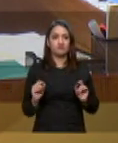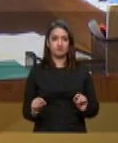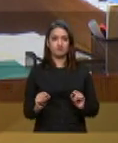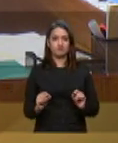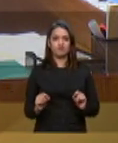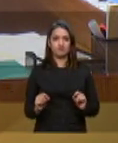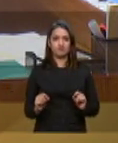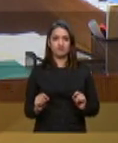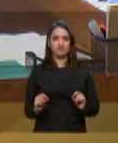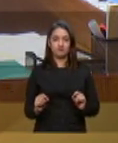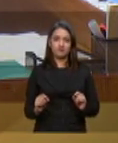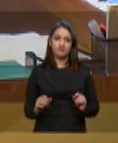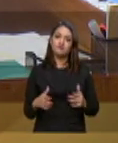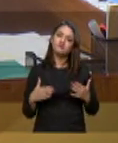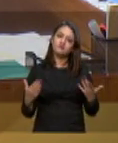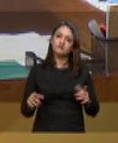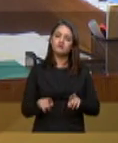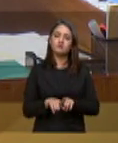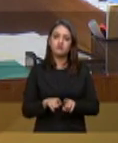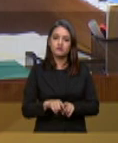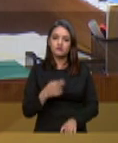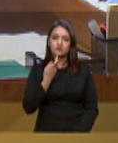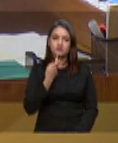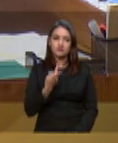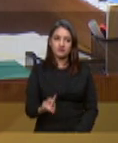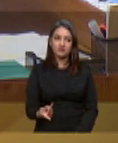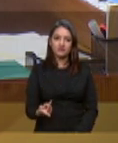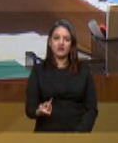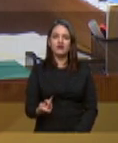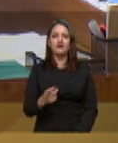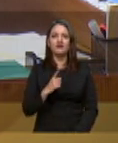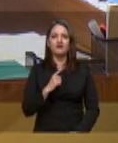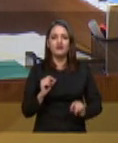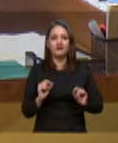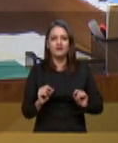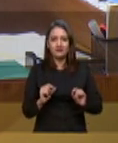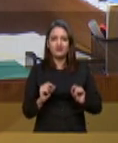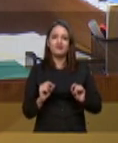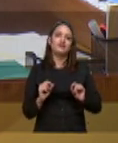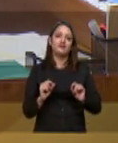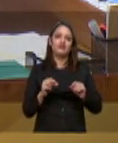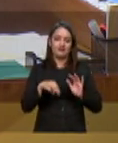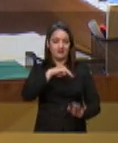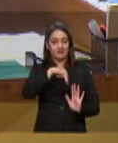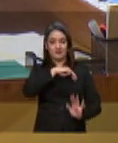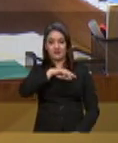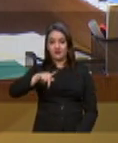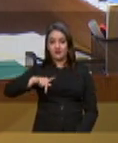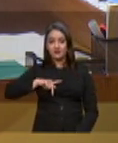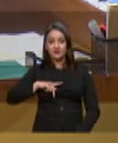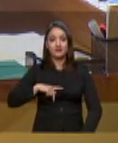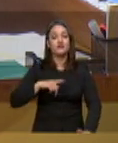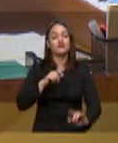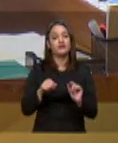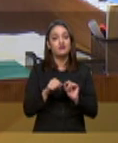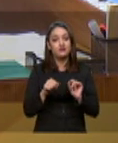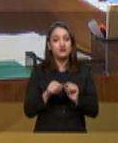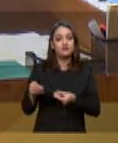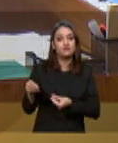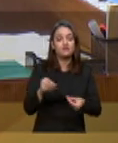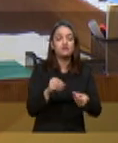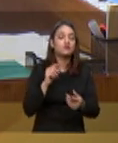delituoso. Alega que a norma atacada, ao condicionar o envio para o Ministério Público da representação fiscal para fins